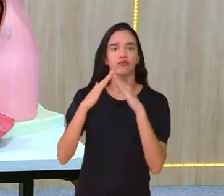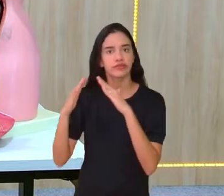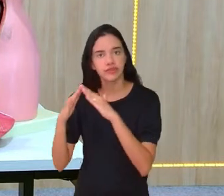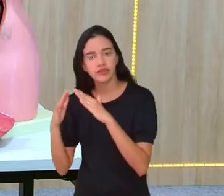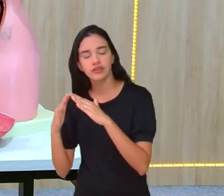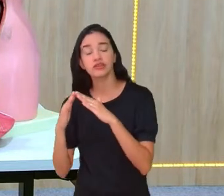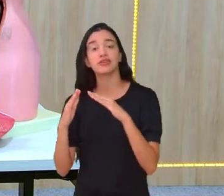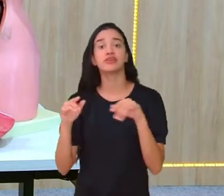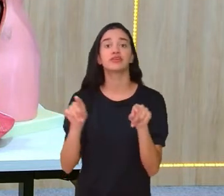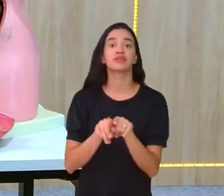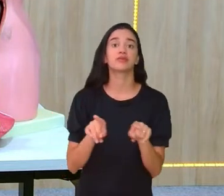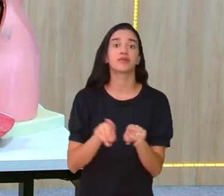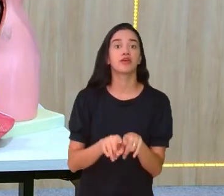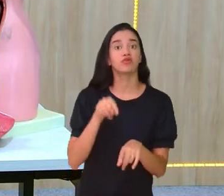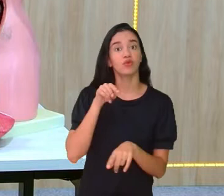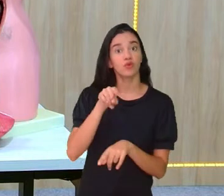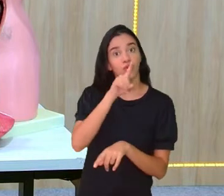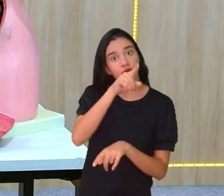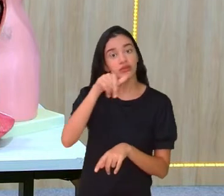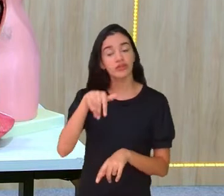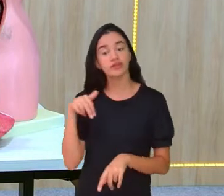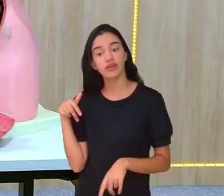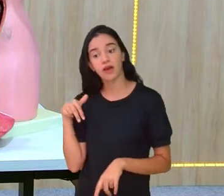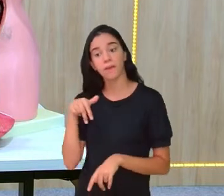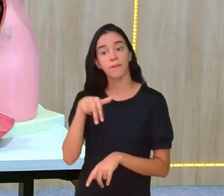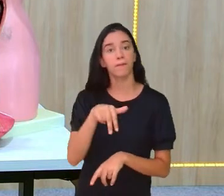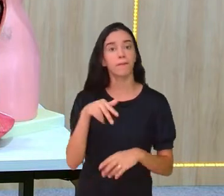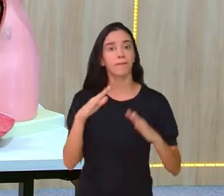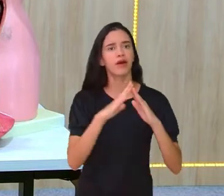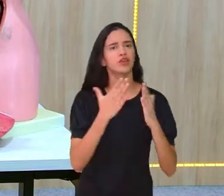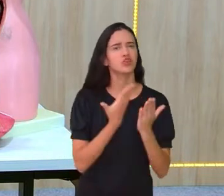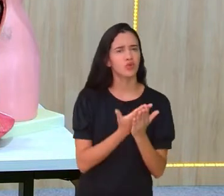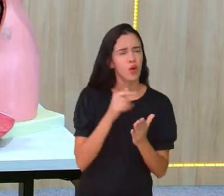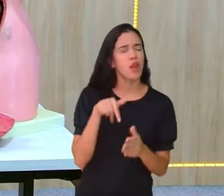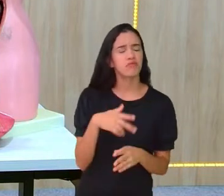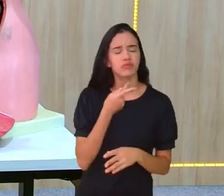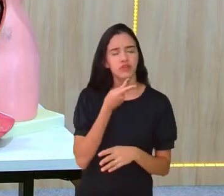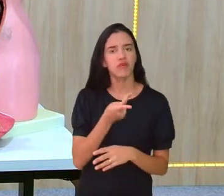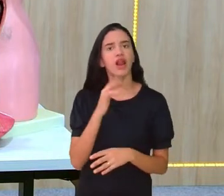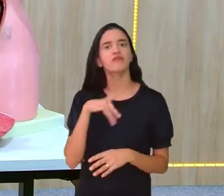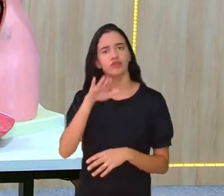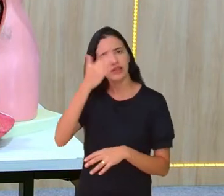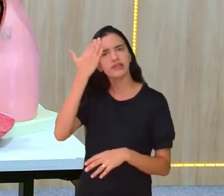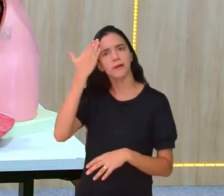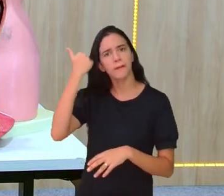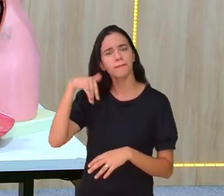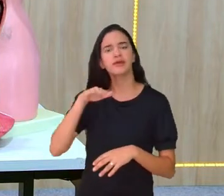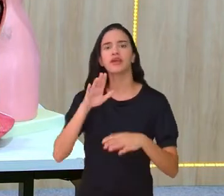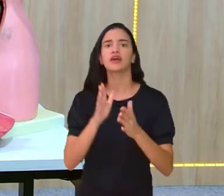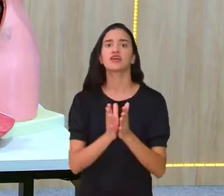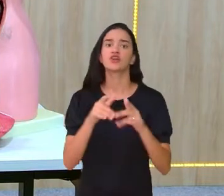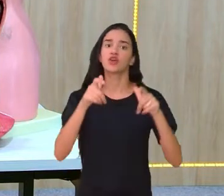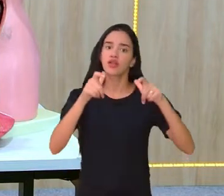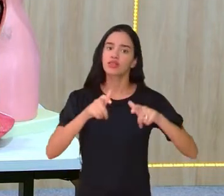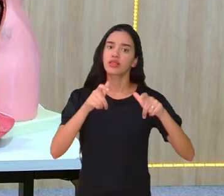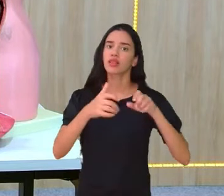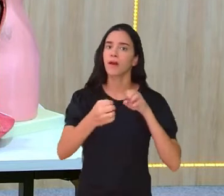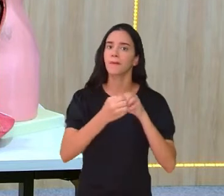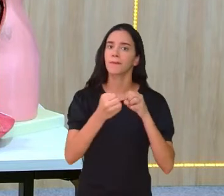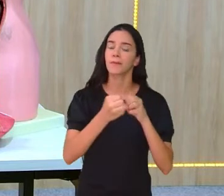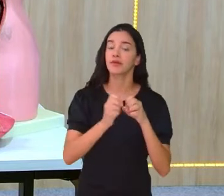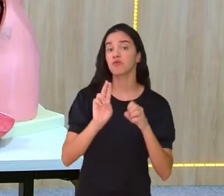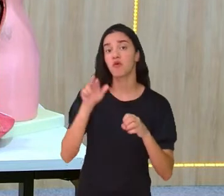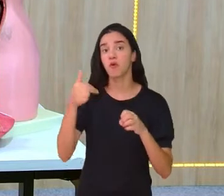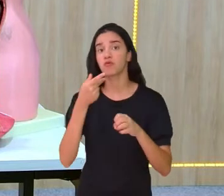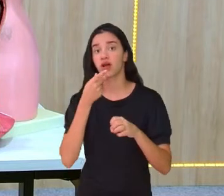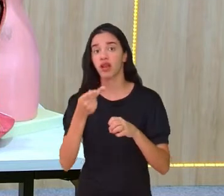forem caminhando para a escola, encontrar alguém e dizer, você sabia que o mamógrafo está aqui pertinho, ou dizer qual é o bairro. Então, cada